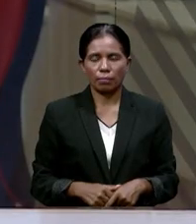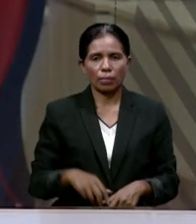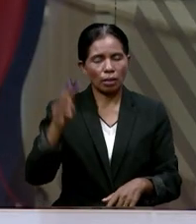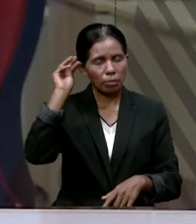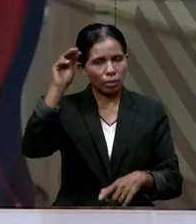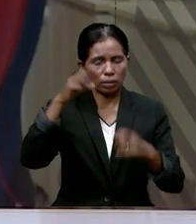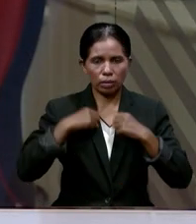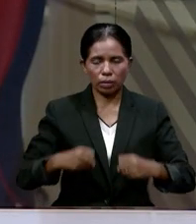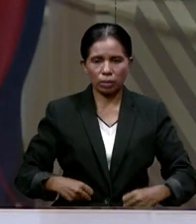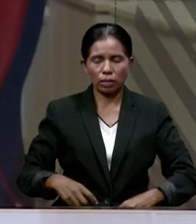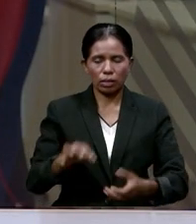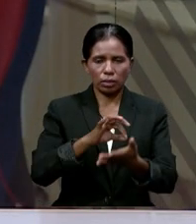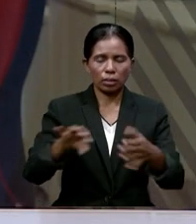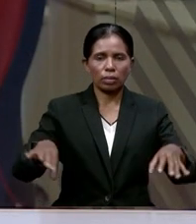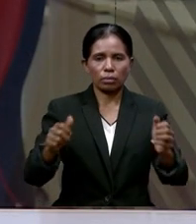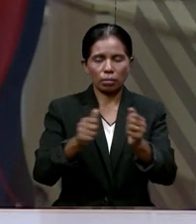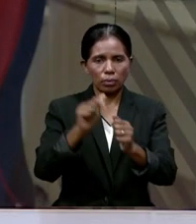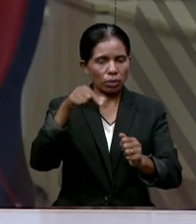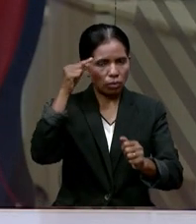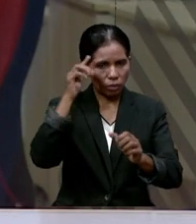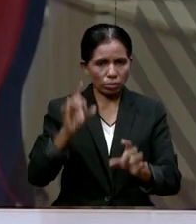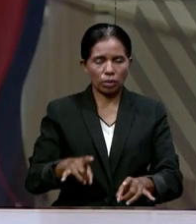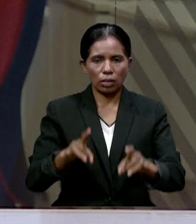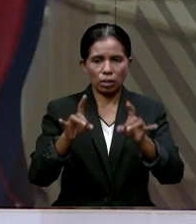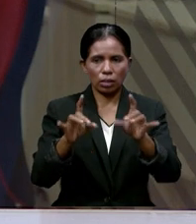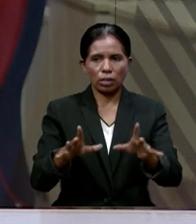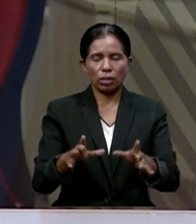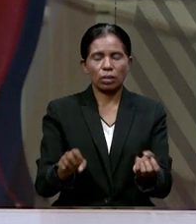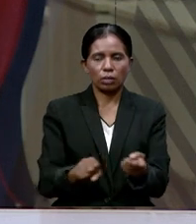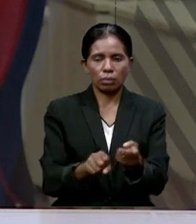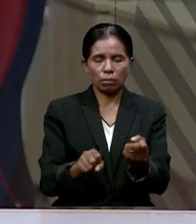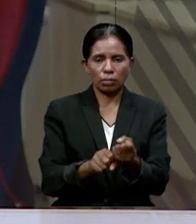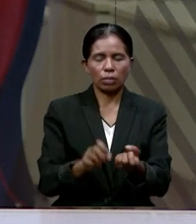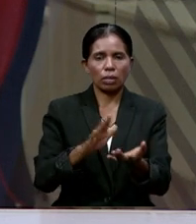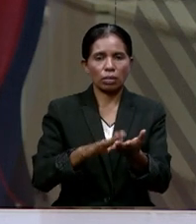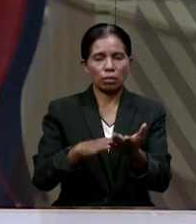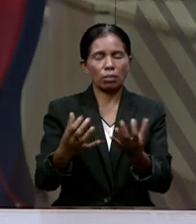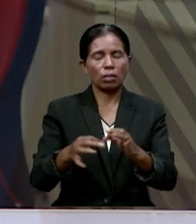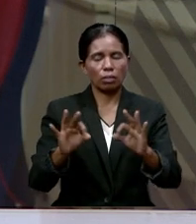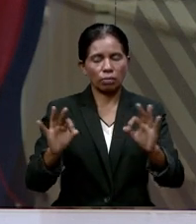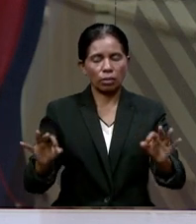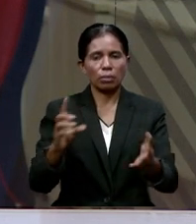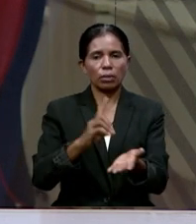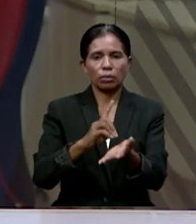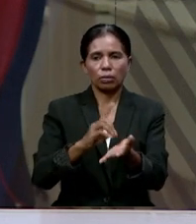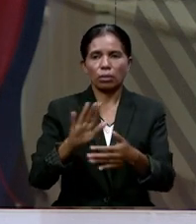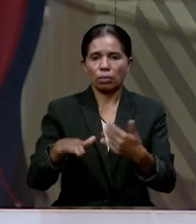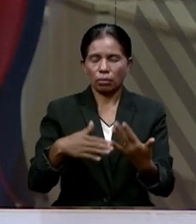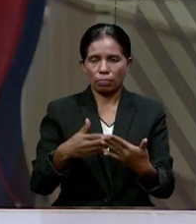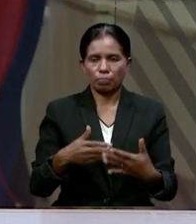Ministério Saúde assina acordo com o governo Austrália onde apoio bolsa estudo para médico será.